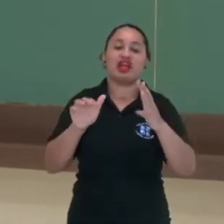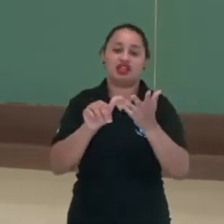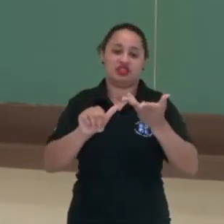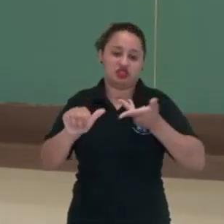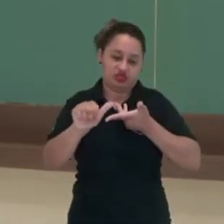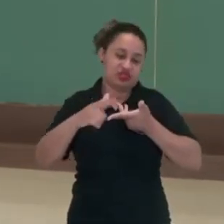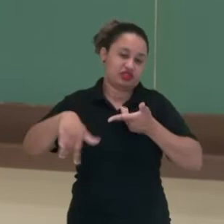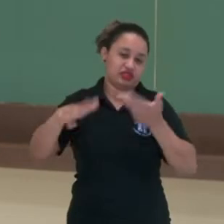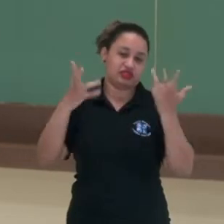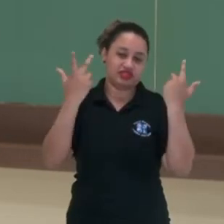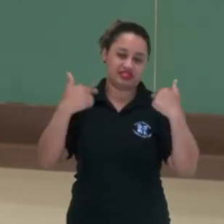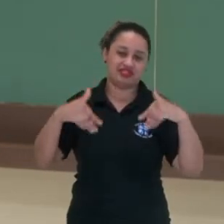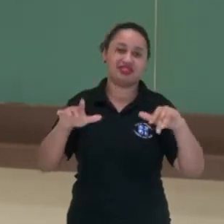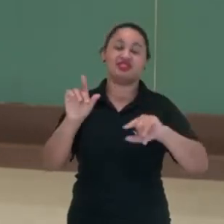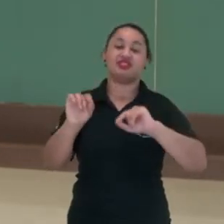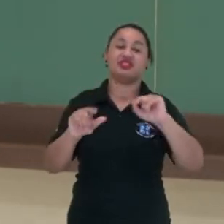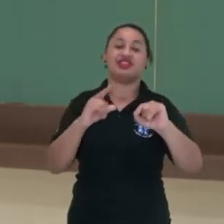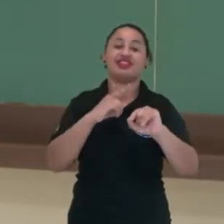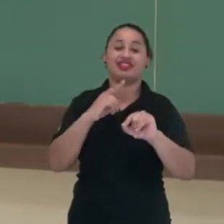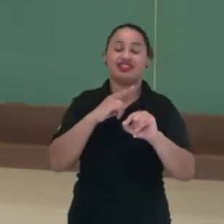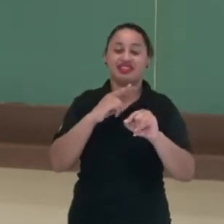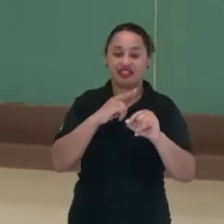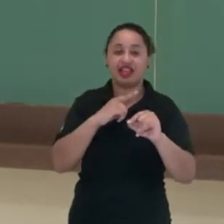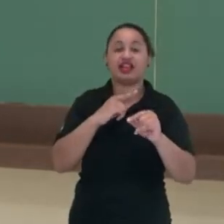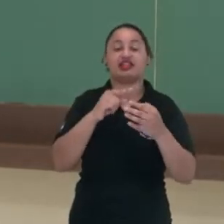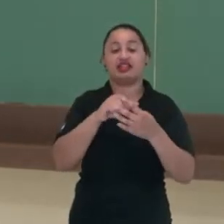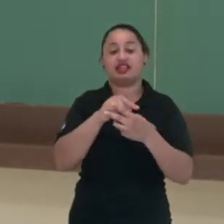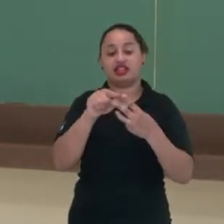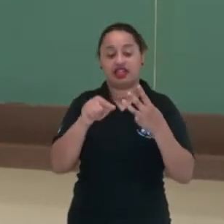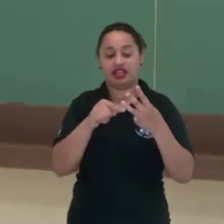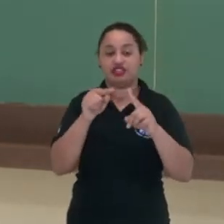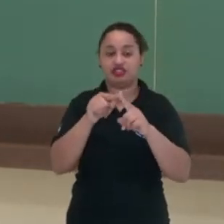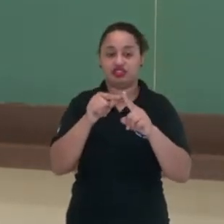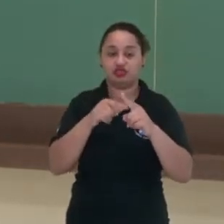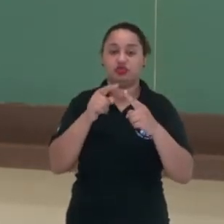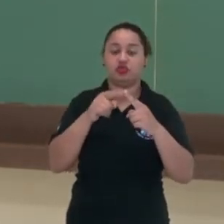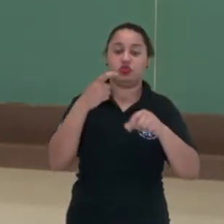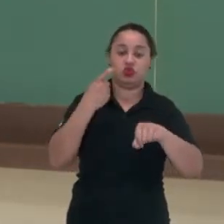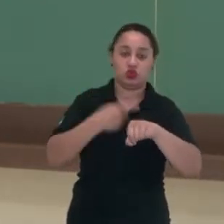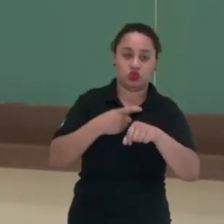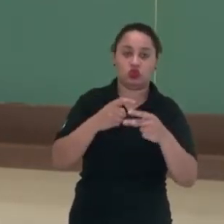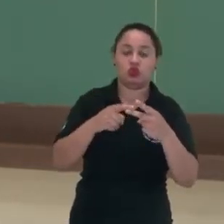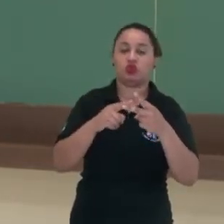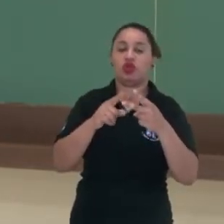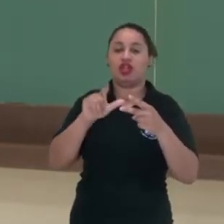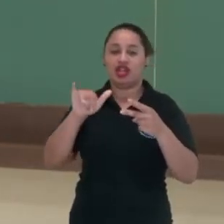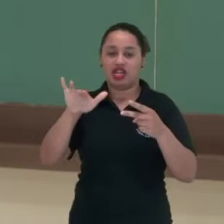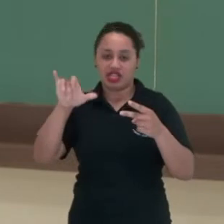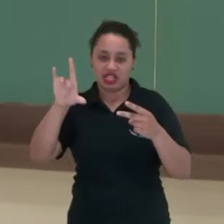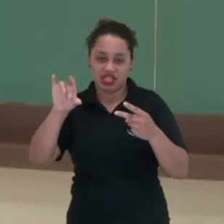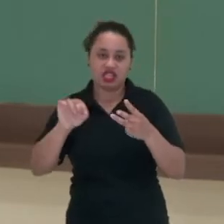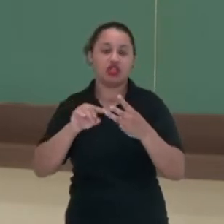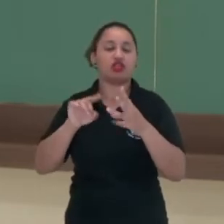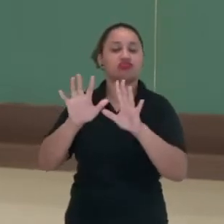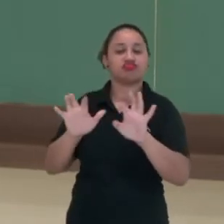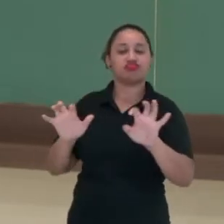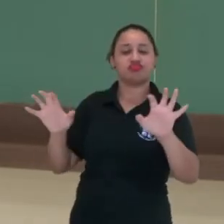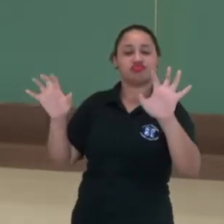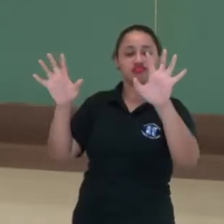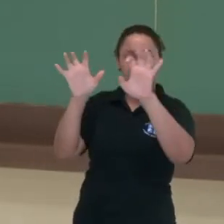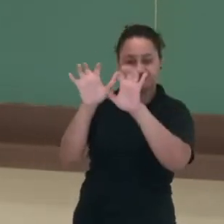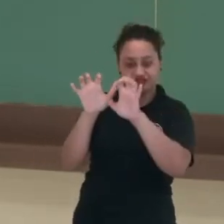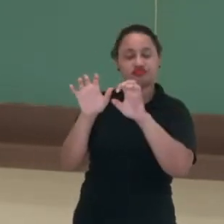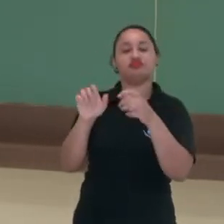na natureza, elas são encontradas em 3 estados físicos: sólido, o líquido e o gasoso.